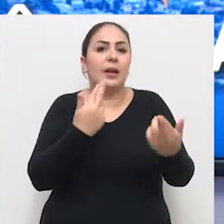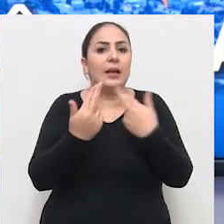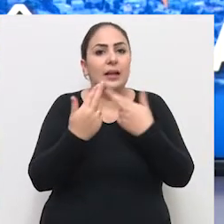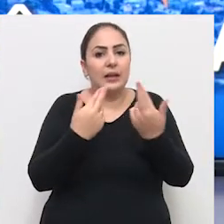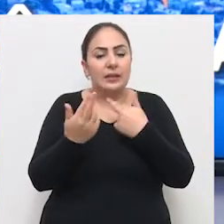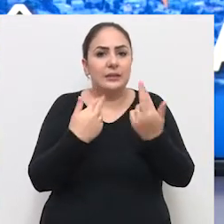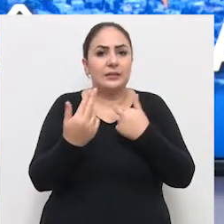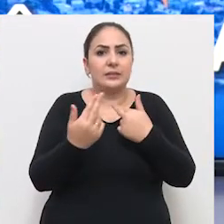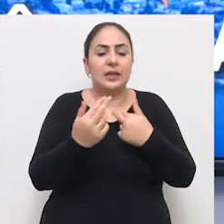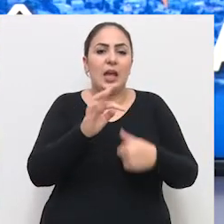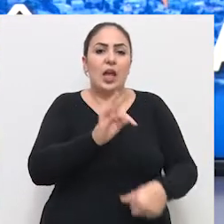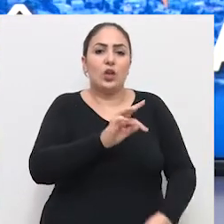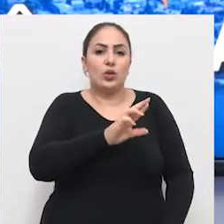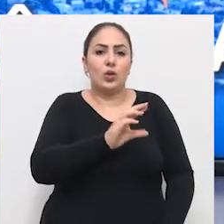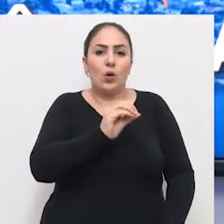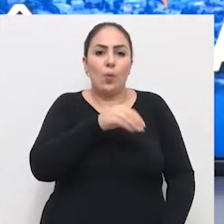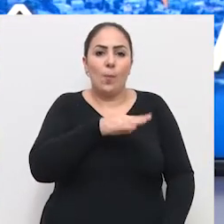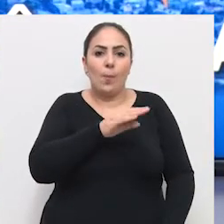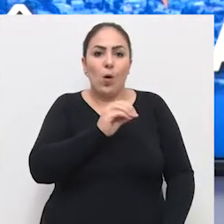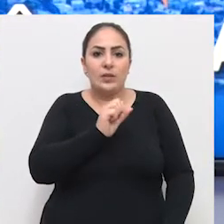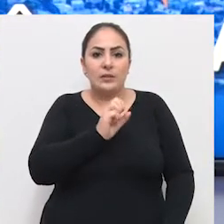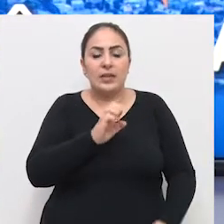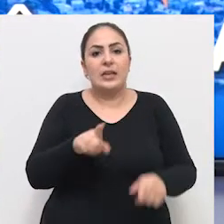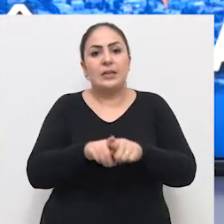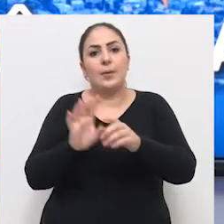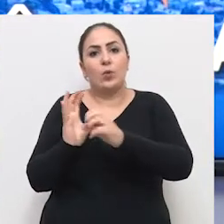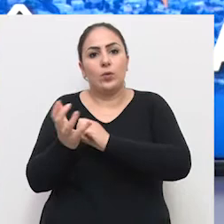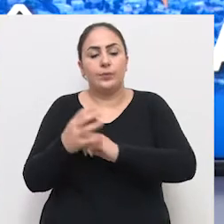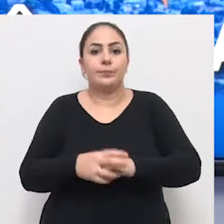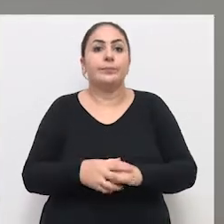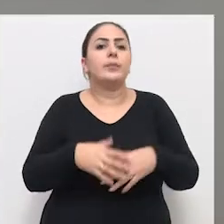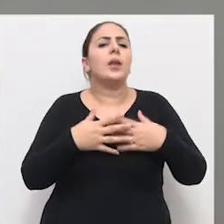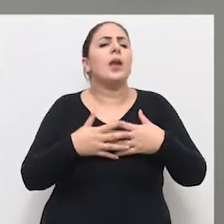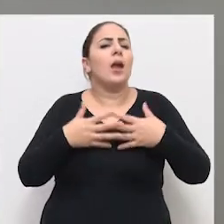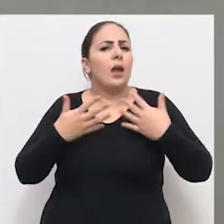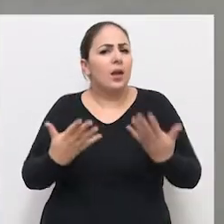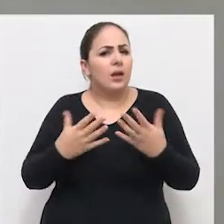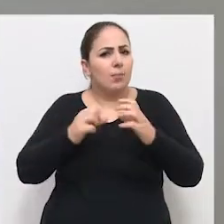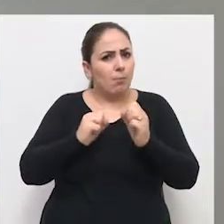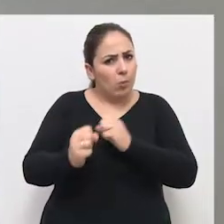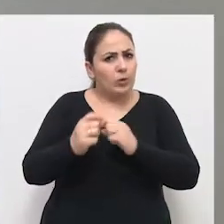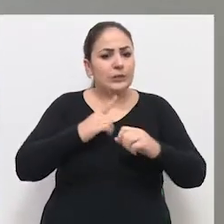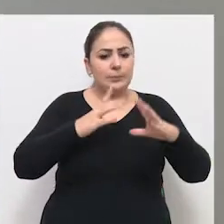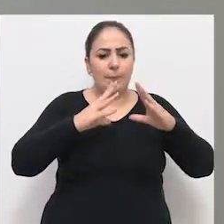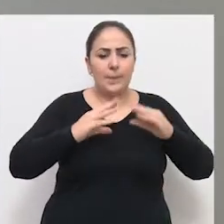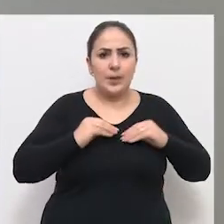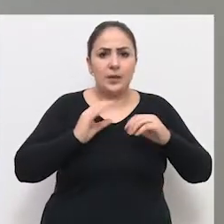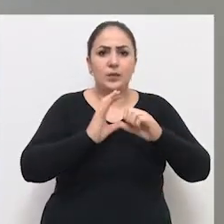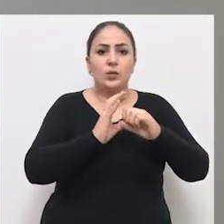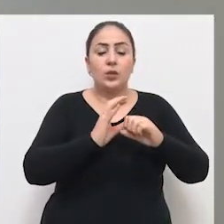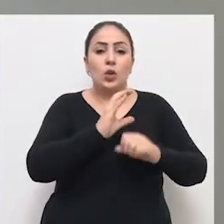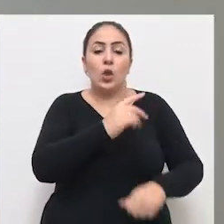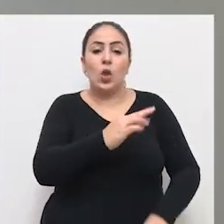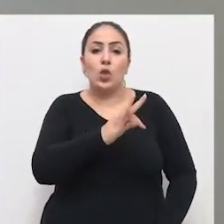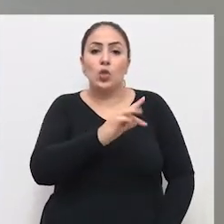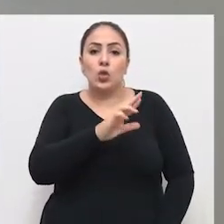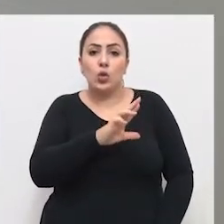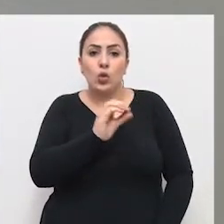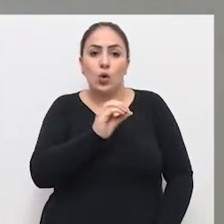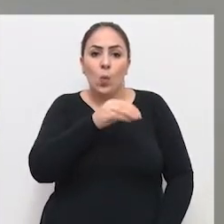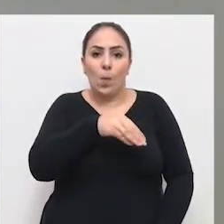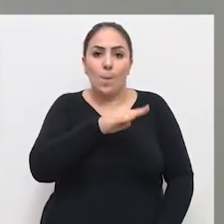a relação entre a trombose e a Covid-19. Quem é que pode ter trombose? São os casos